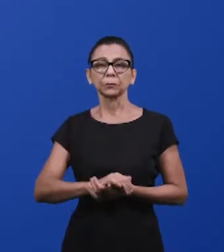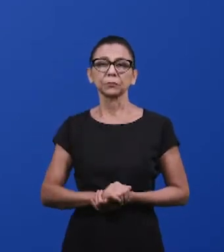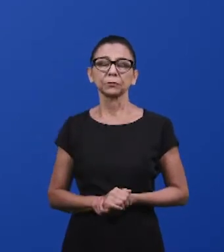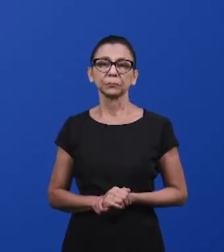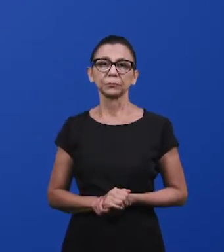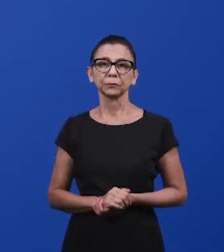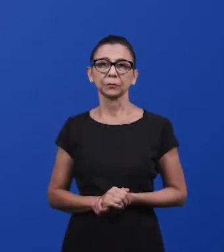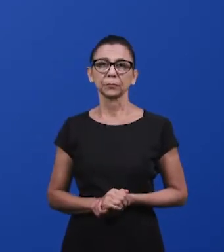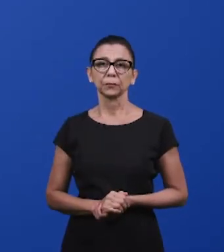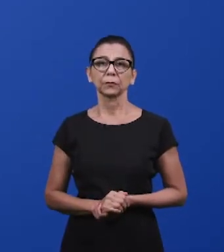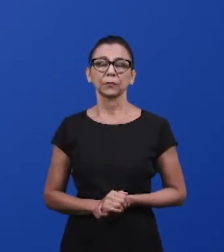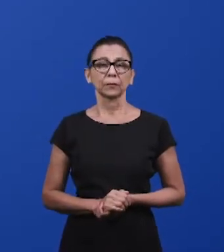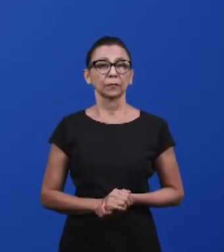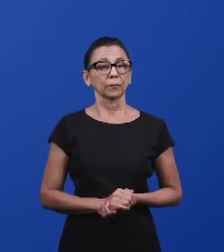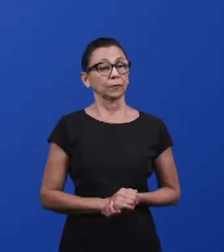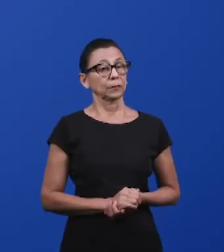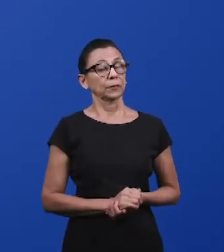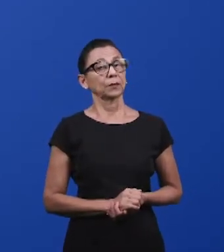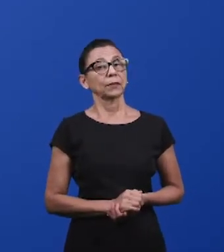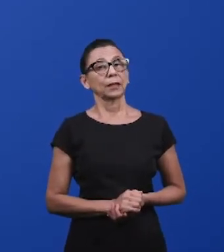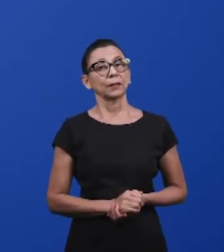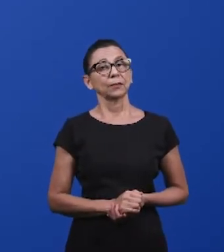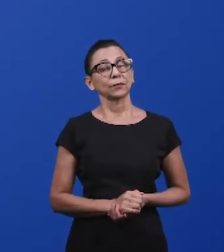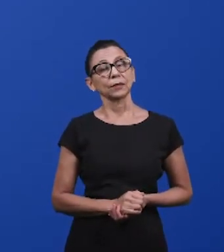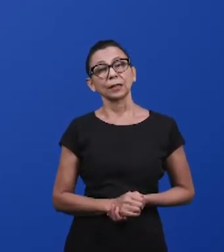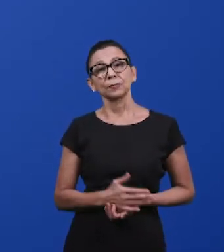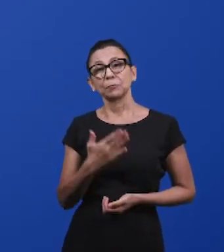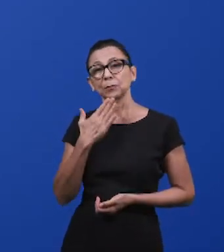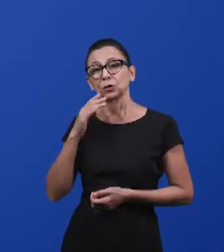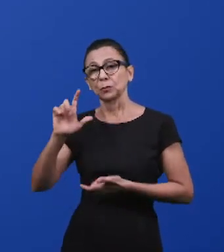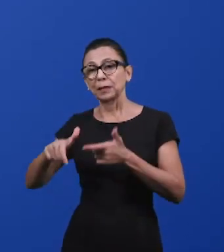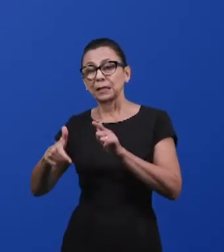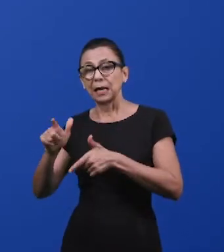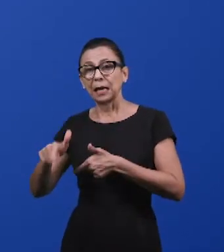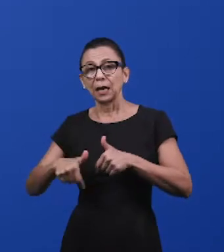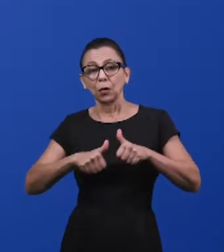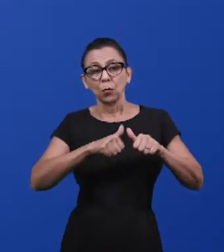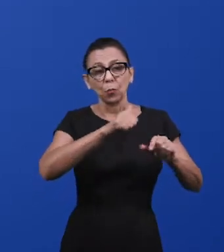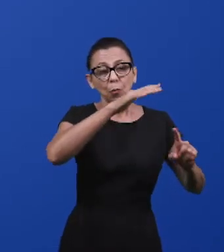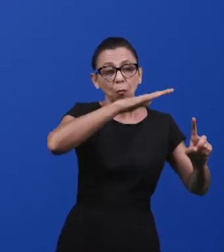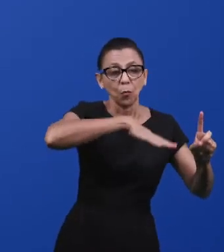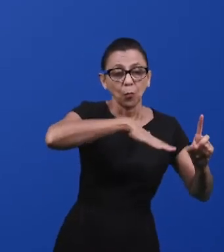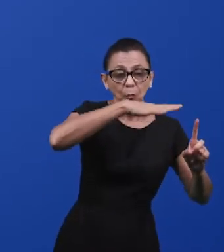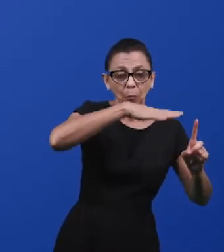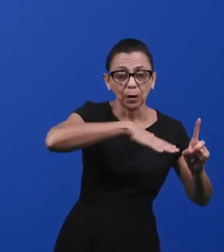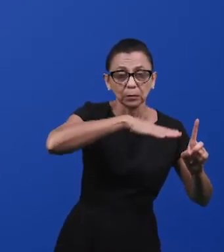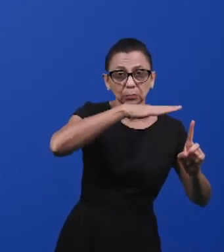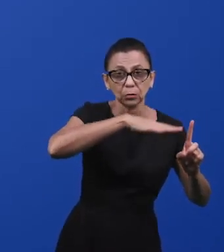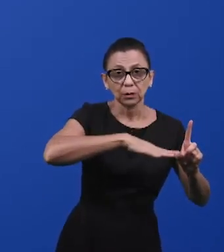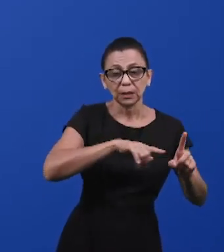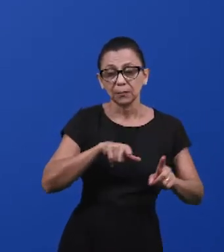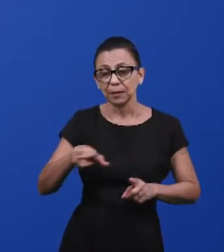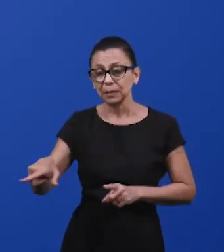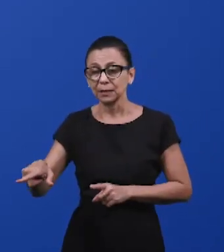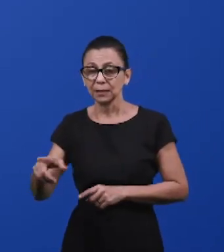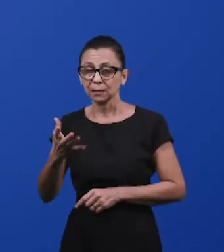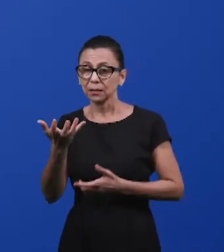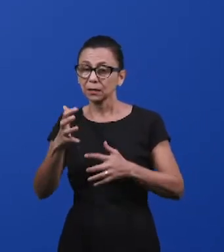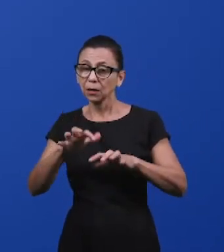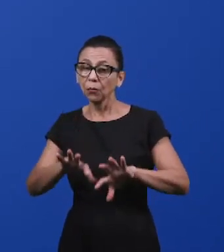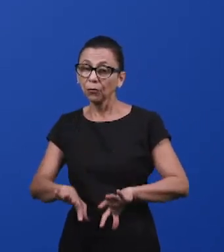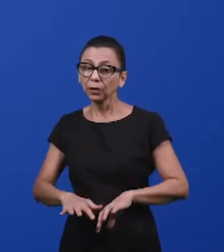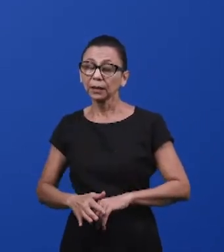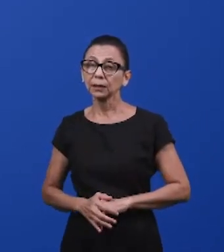negando adorar o anticristo, vai sofrer um período de perseguição, um período de grande aflição chamado de grande